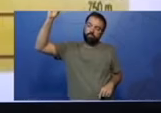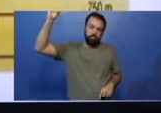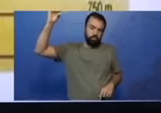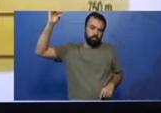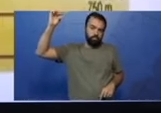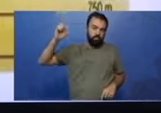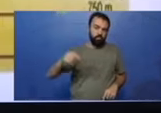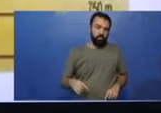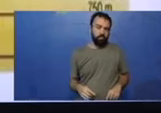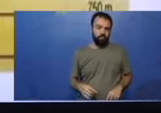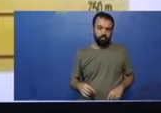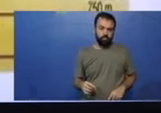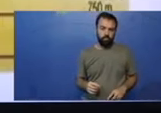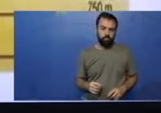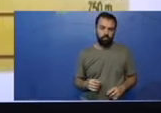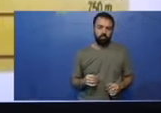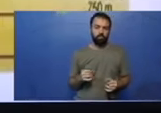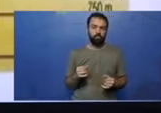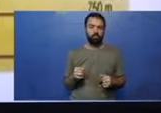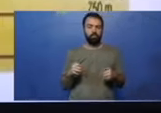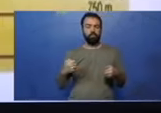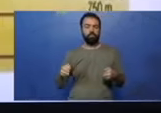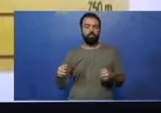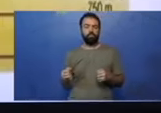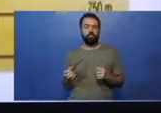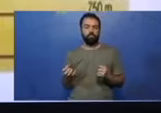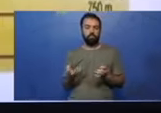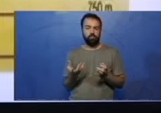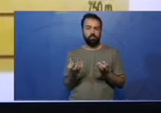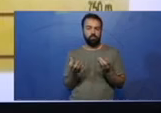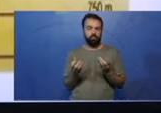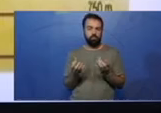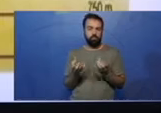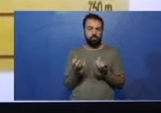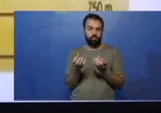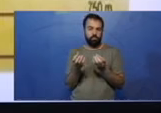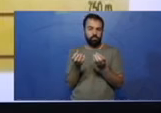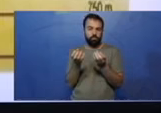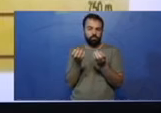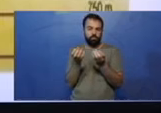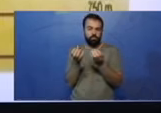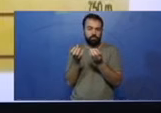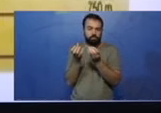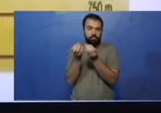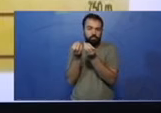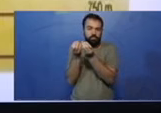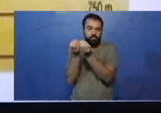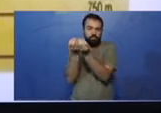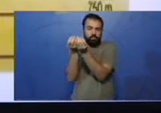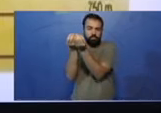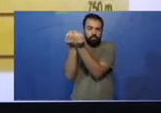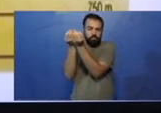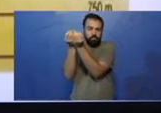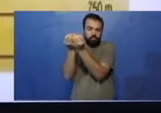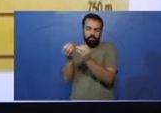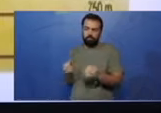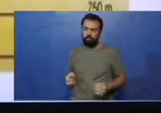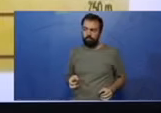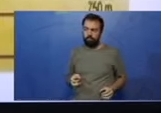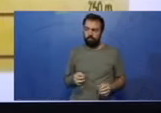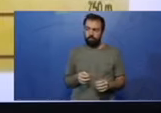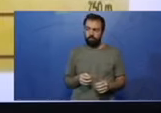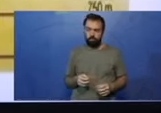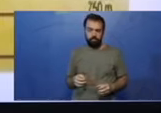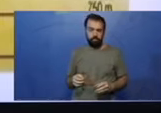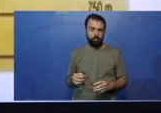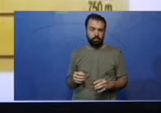gente vai precisar de menos calor quanto mais alto a gente for. Então, aqui nós temos ao nível do mar